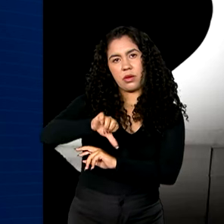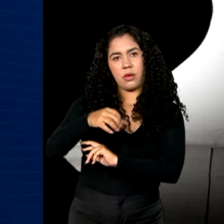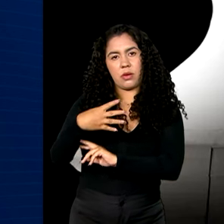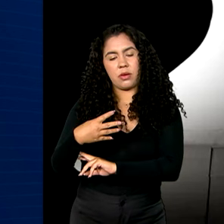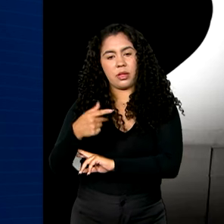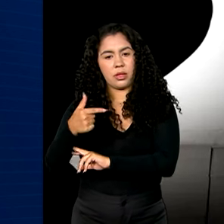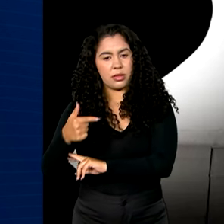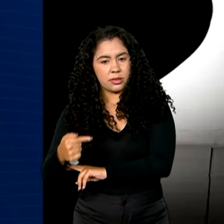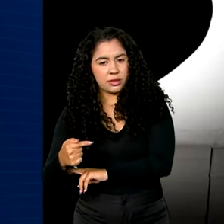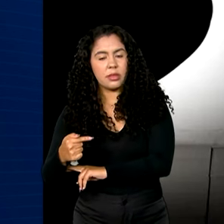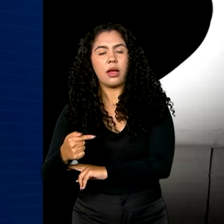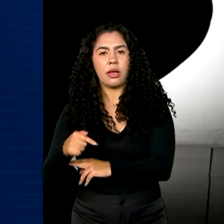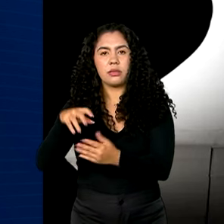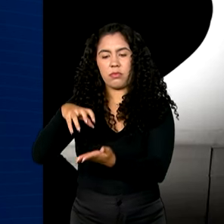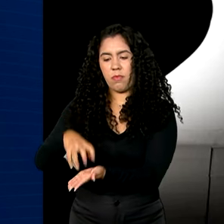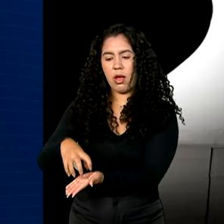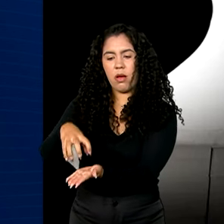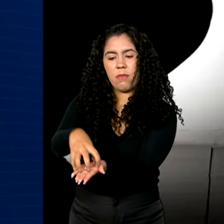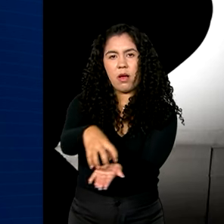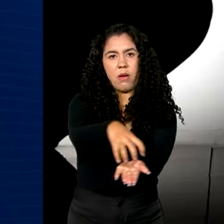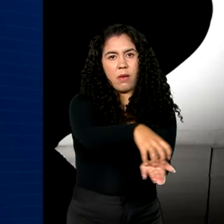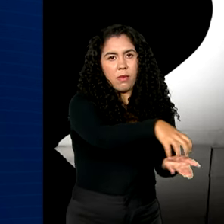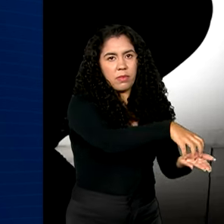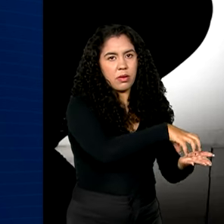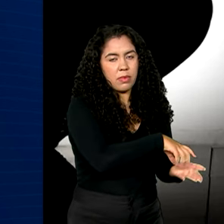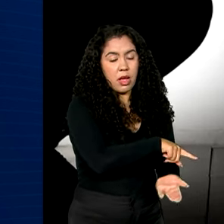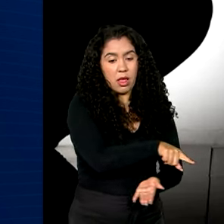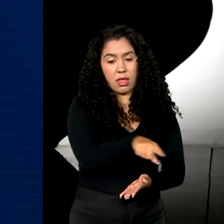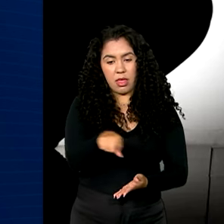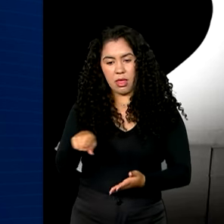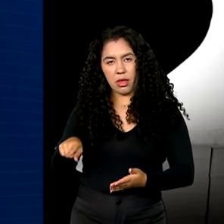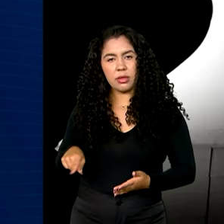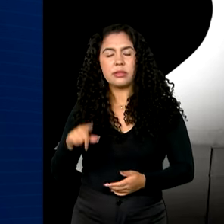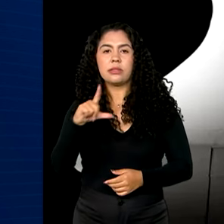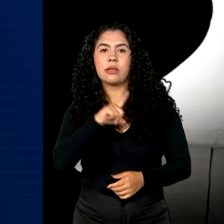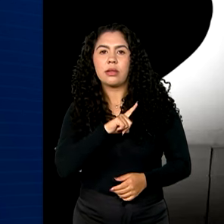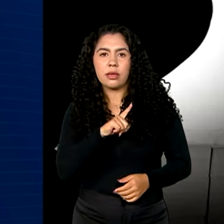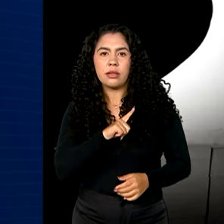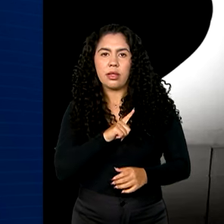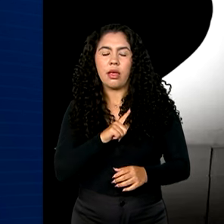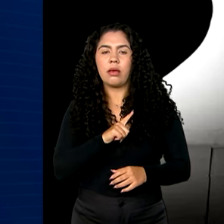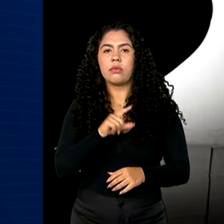2.947 centros de atenção psicossocial distribuídos em